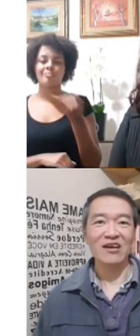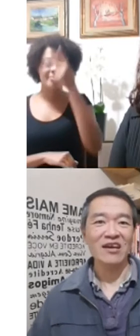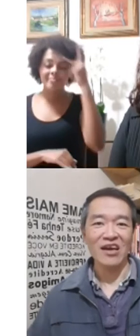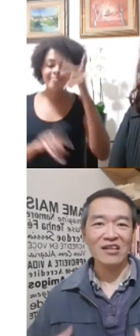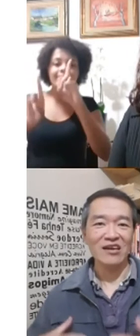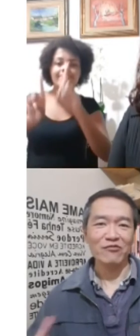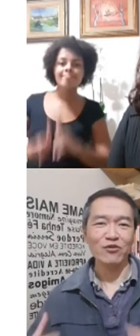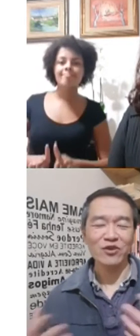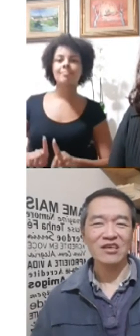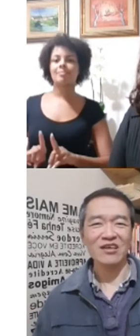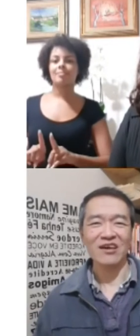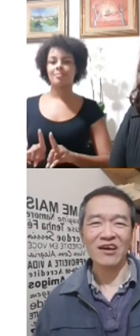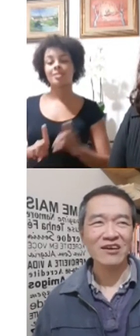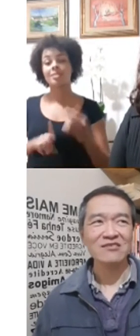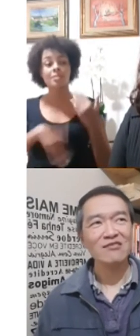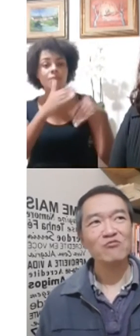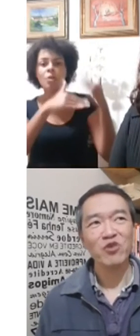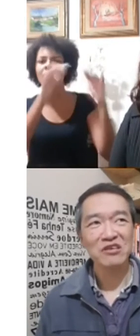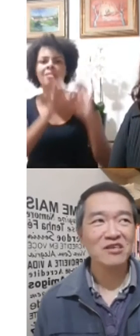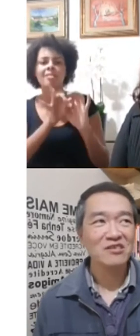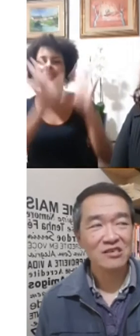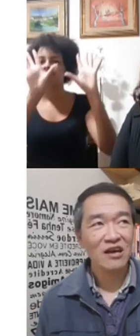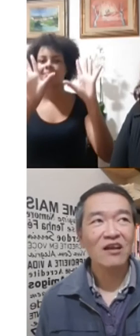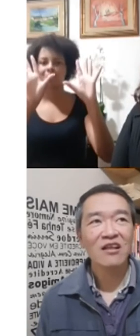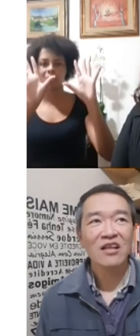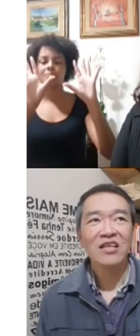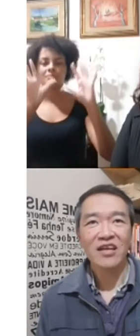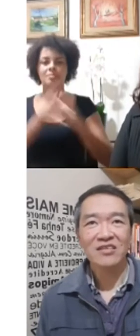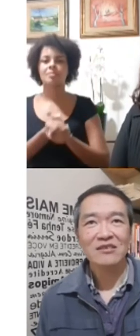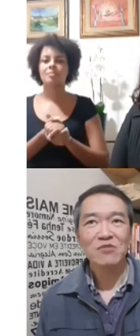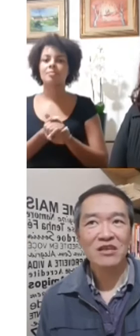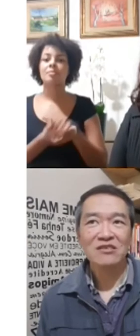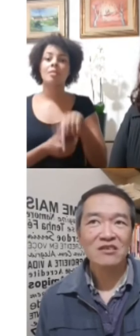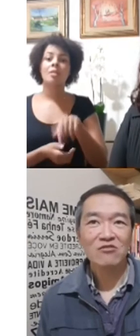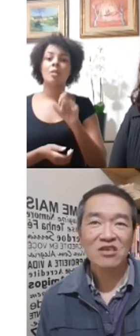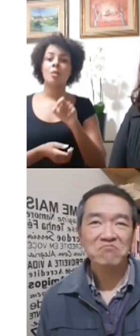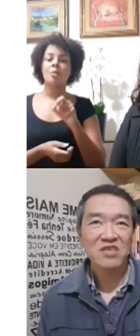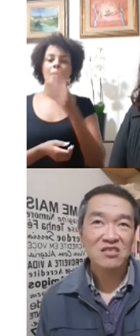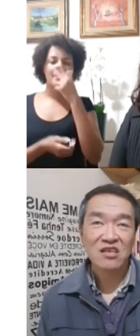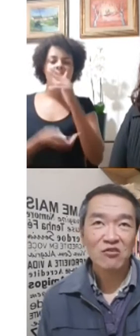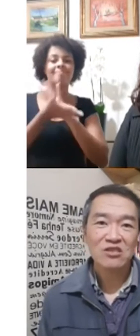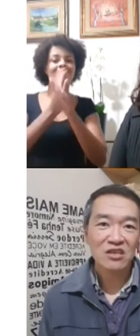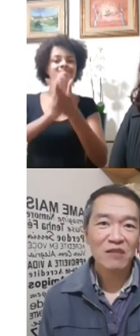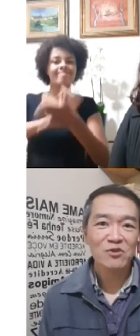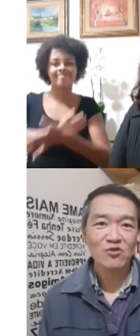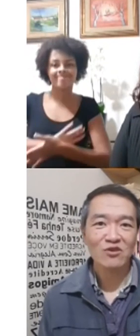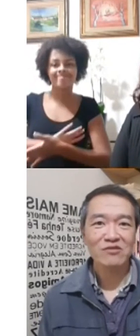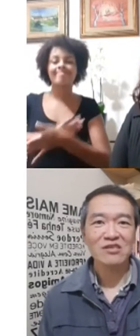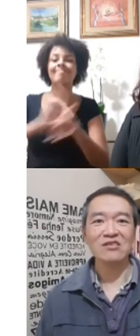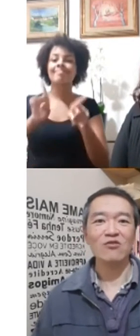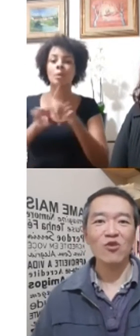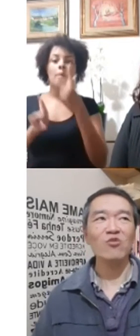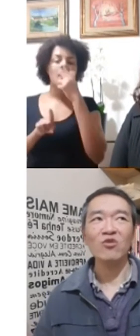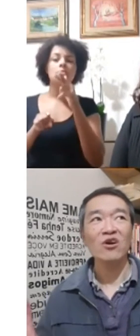deficiência, para ela evoluir, né? É a questão um pouquinho, acho que, da discriminação e de não enxergar a pessoa